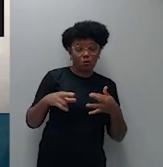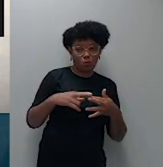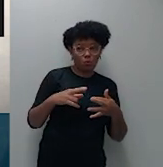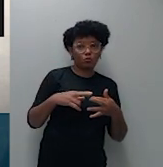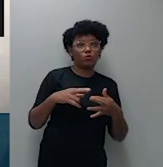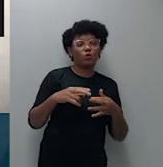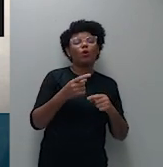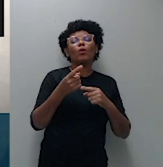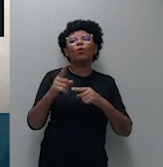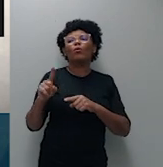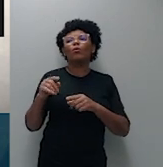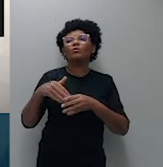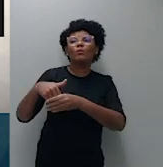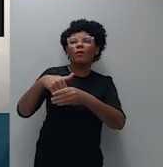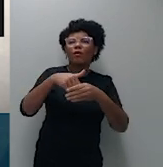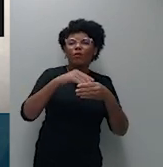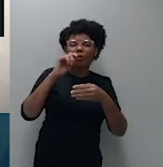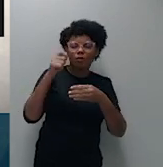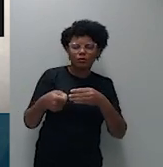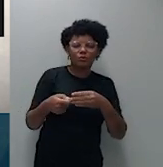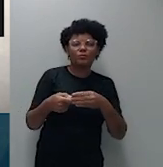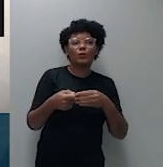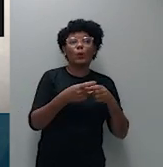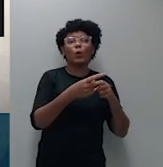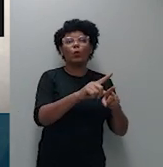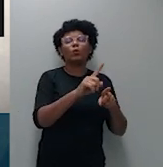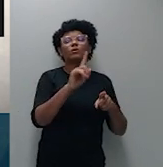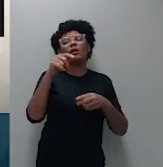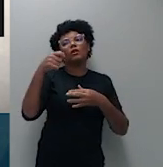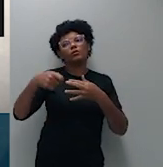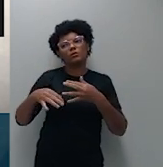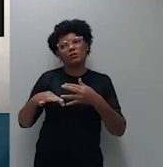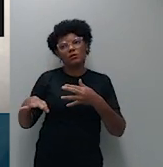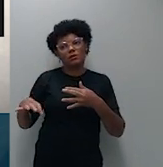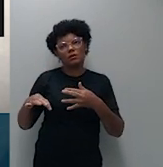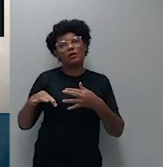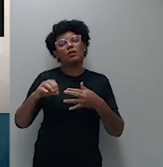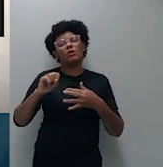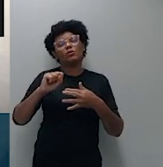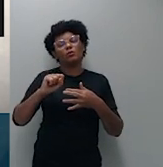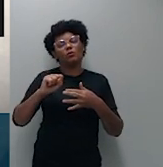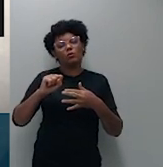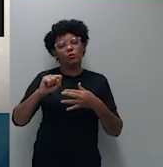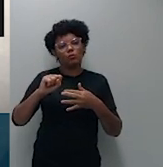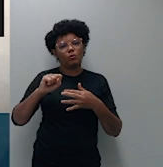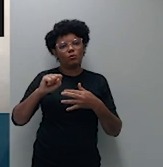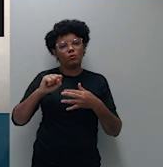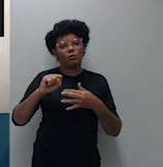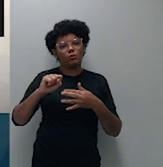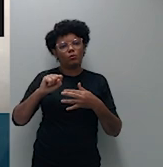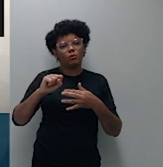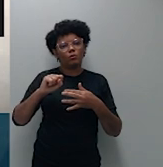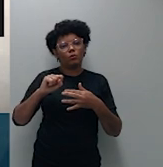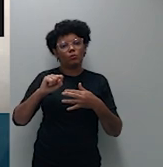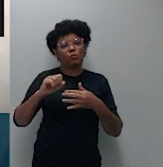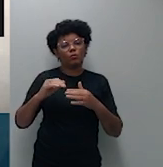contra o acórdão impugnado pudesse do da Justiça